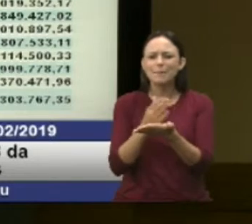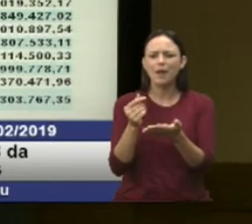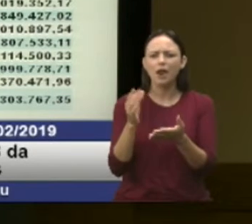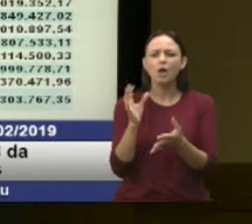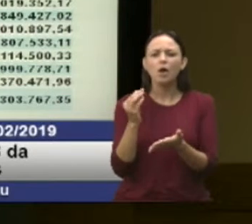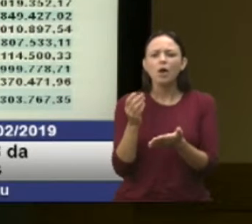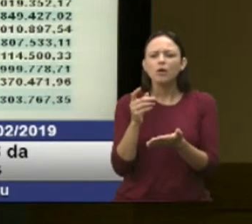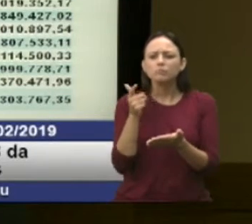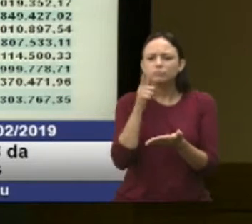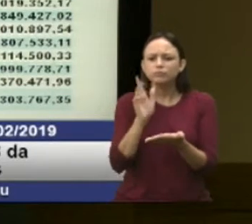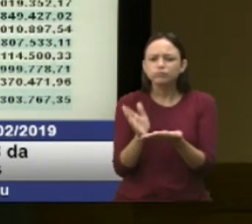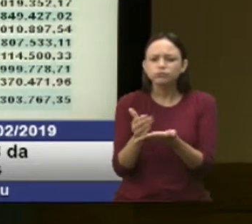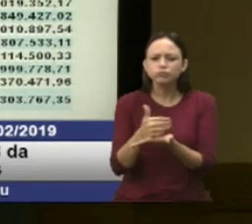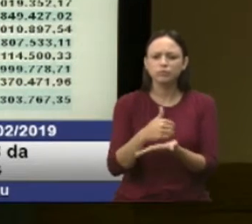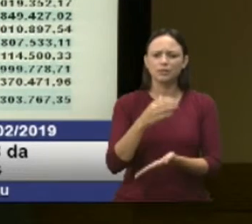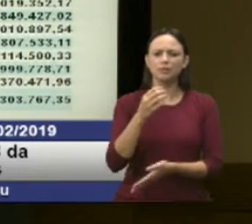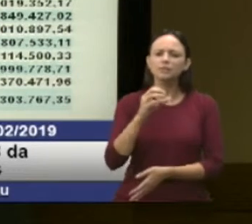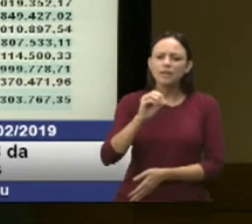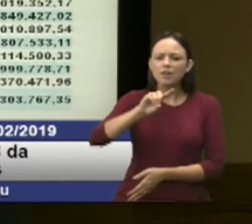de